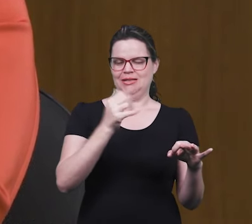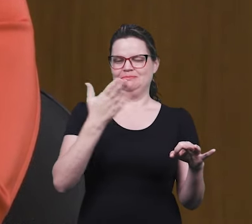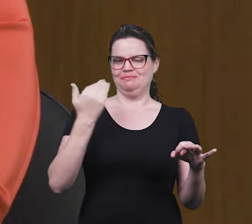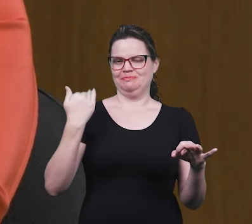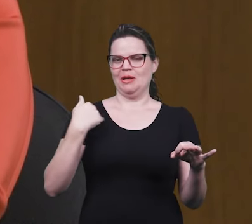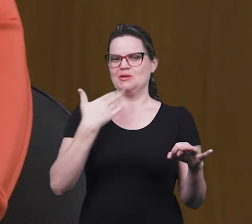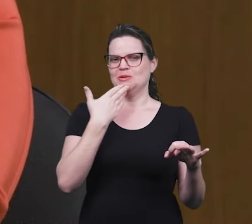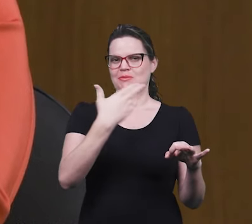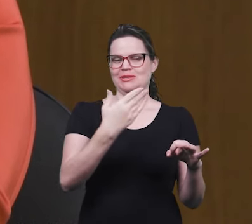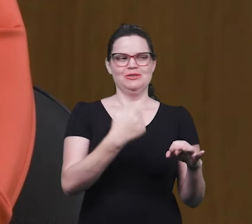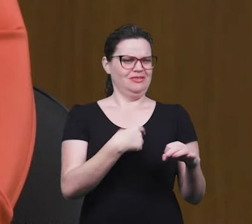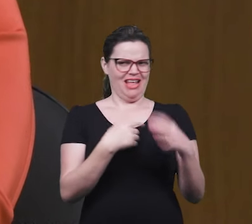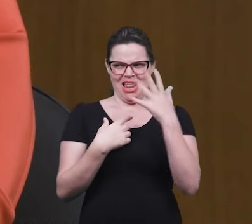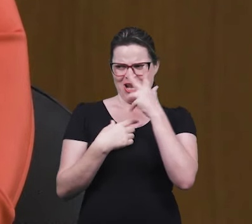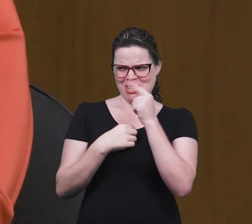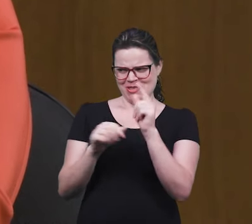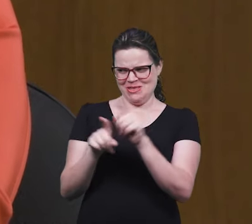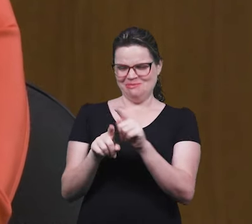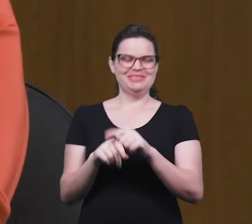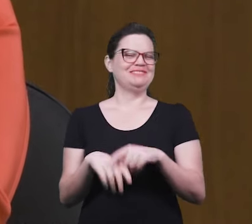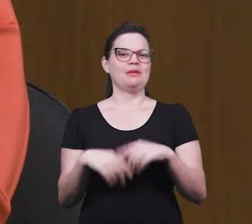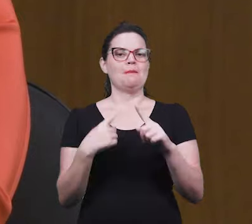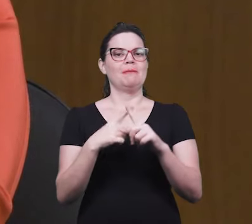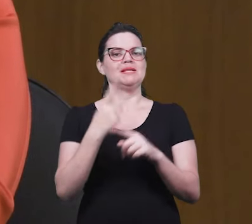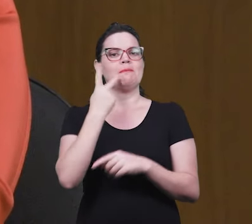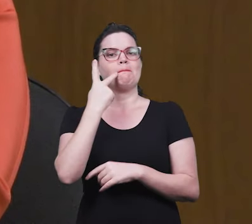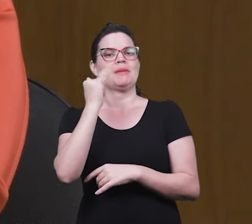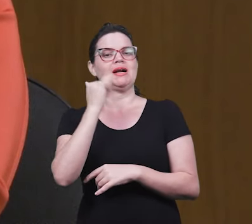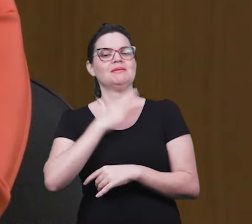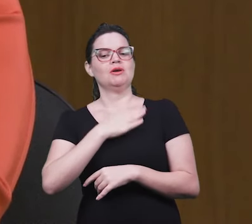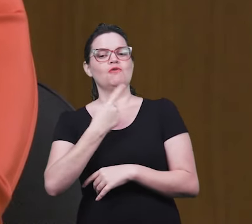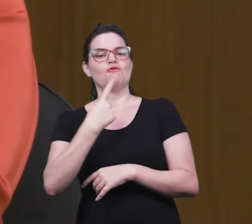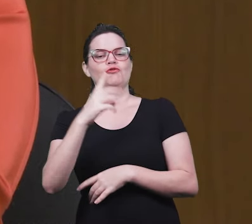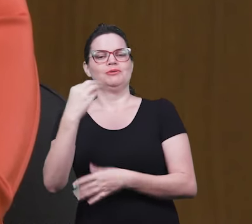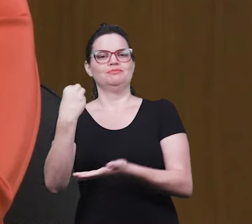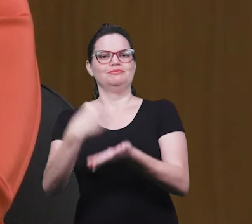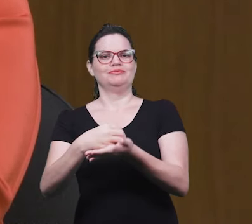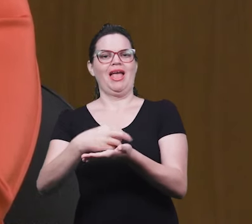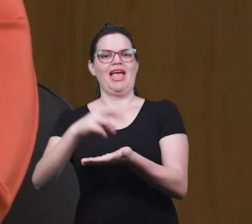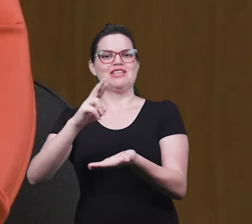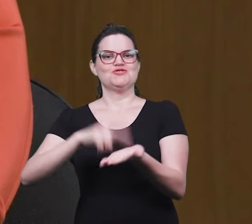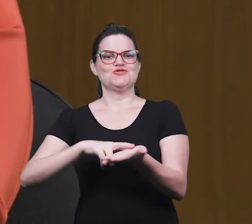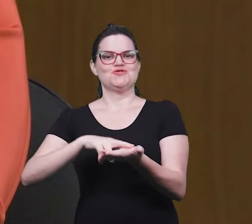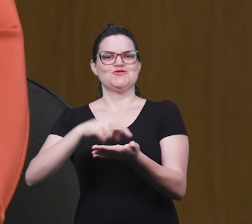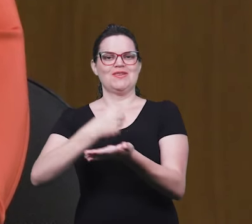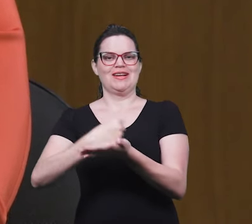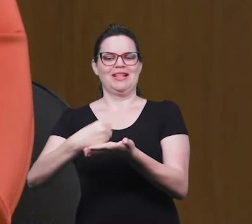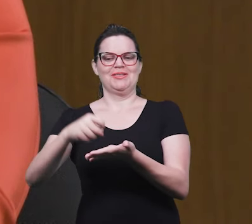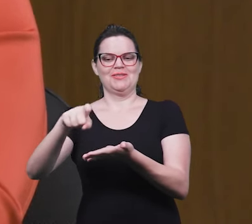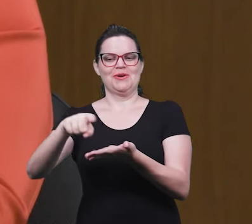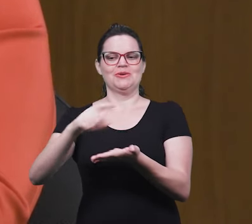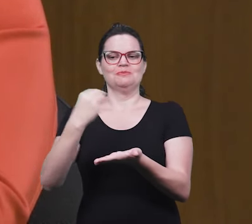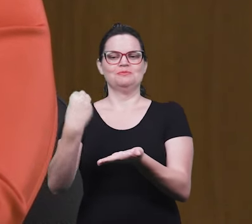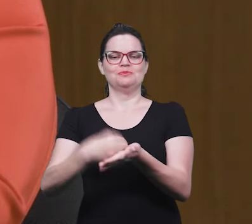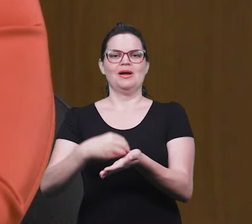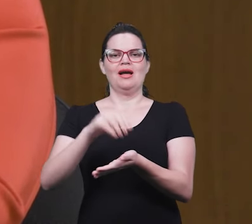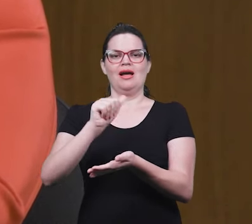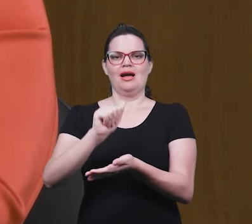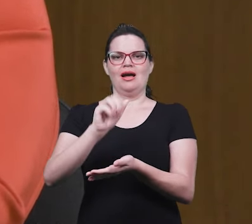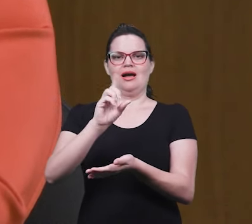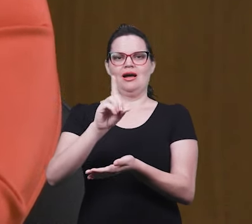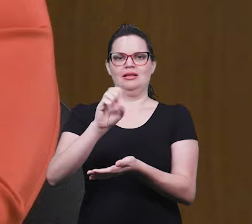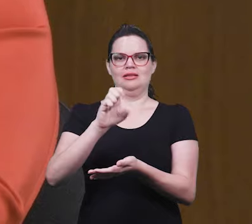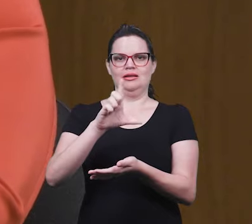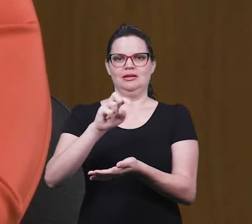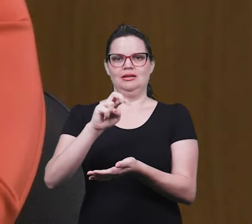Linda. Aí, na hora que meu pai foi registrar, colocou o nome de Adelinda, porque ela pediu para colocar outro